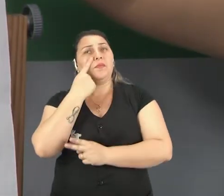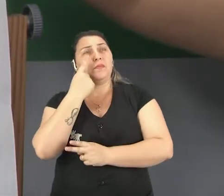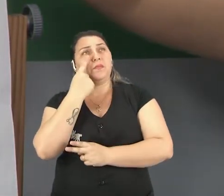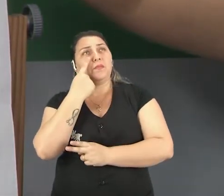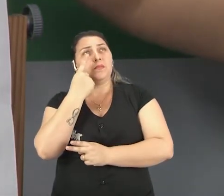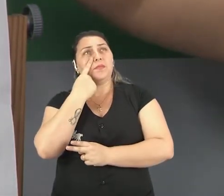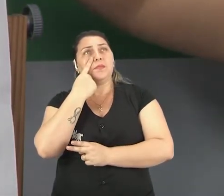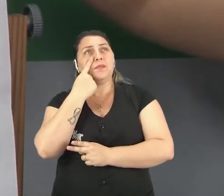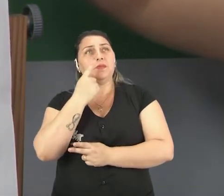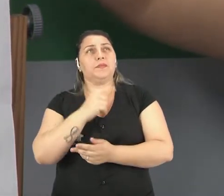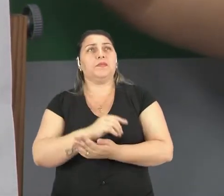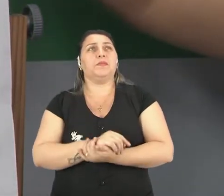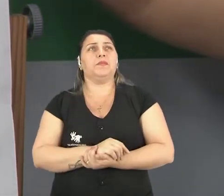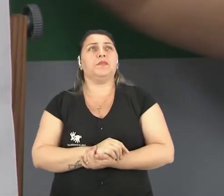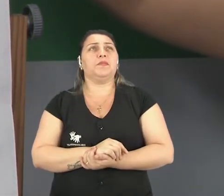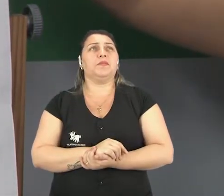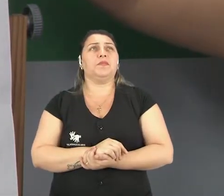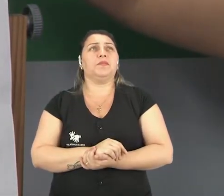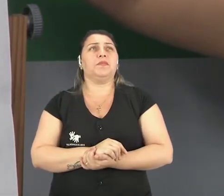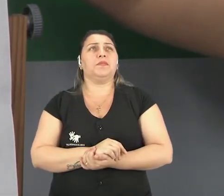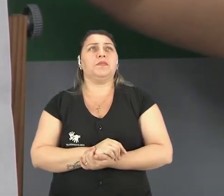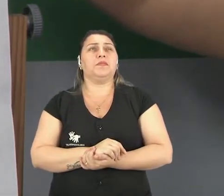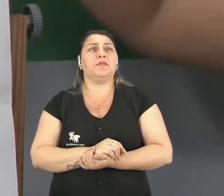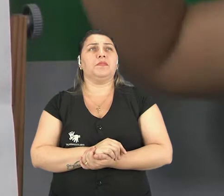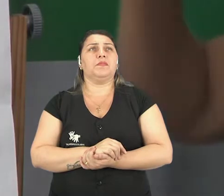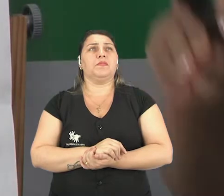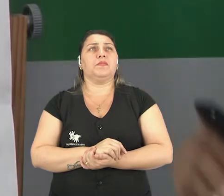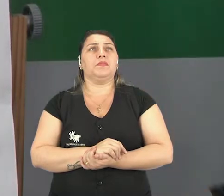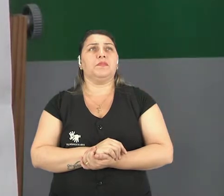só. Né?